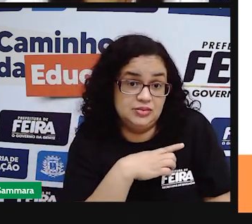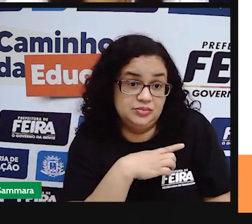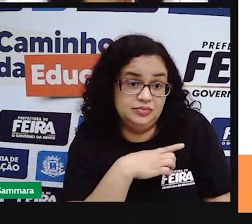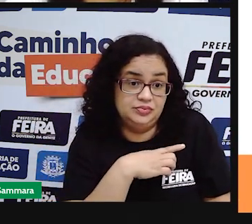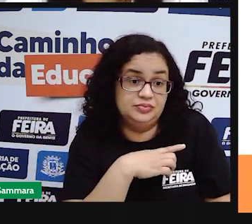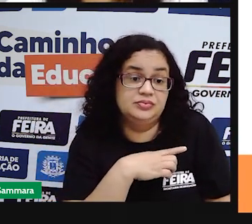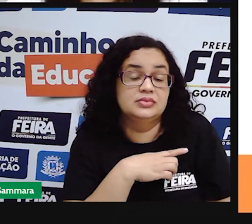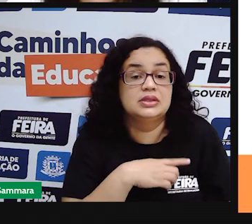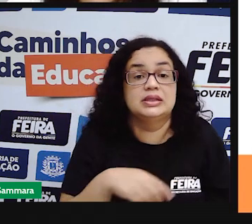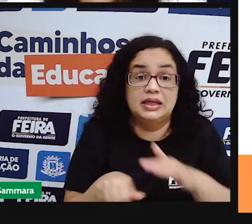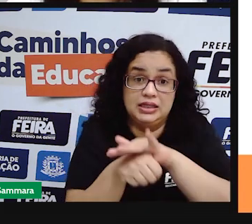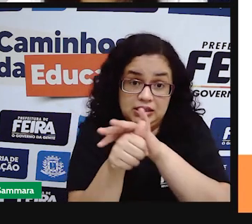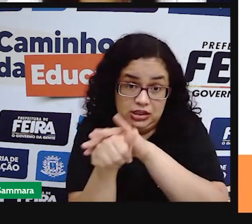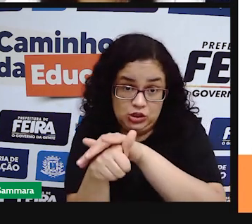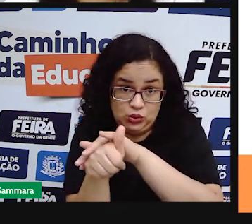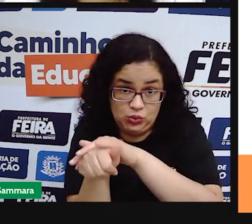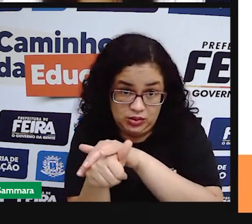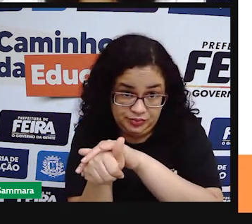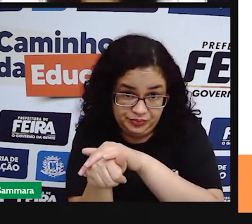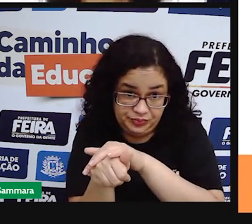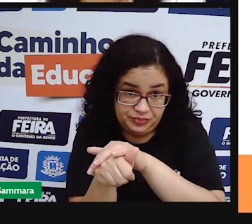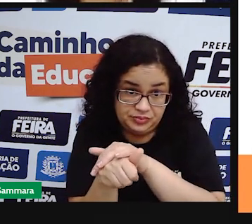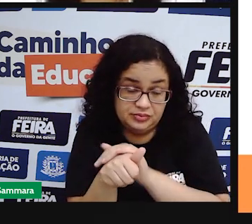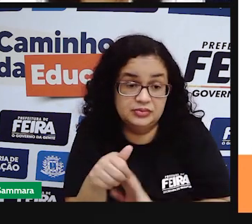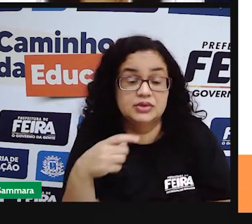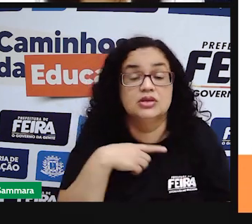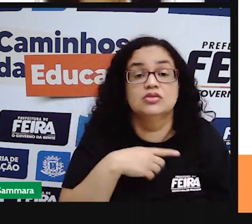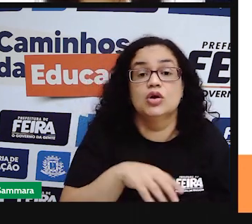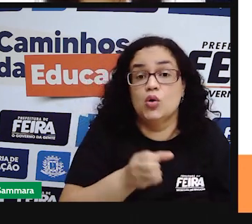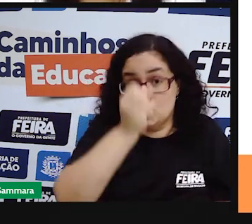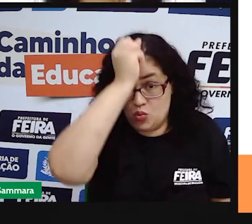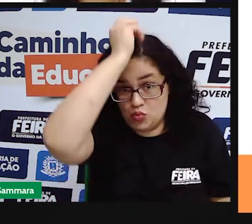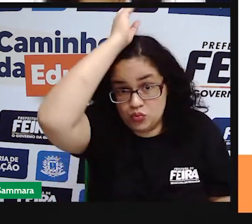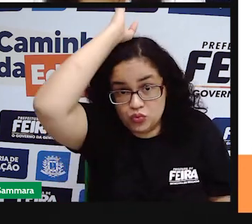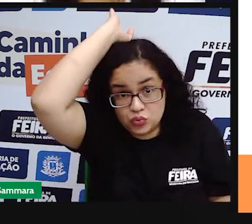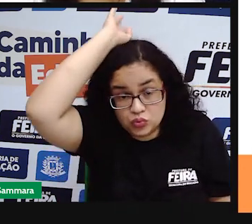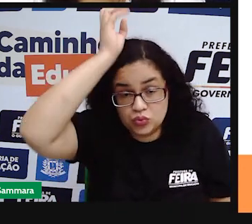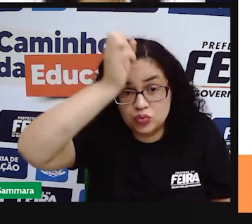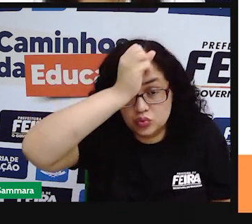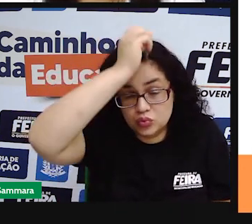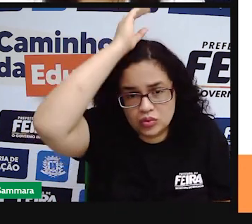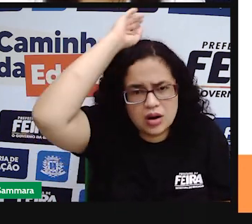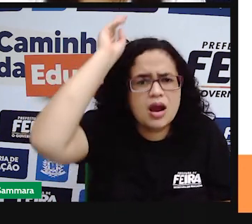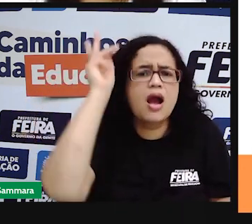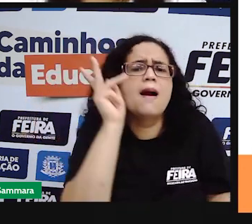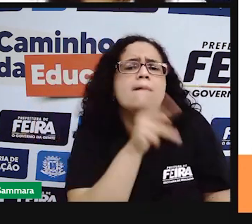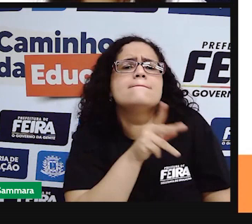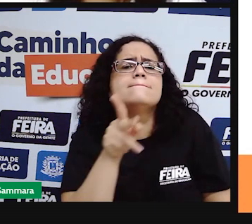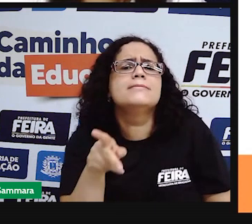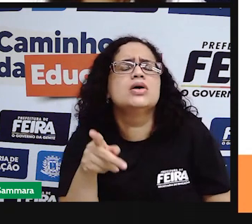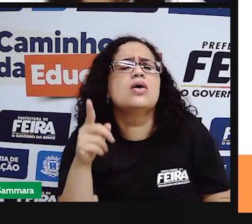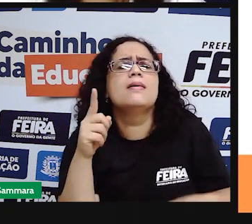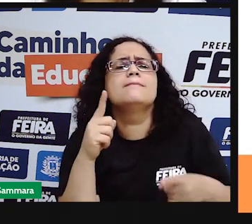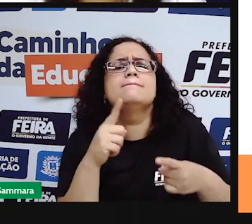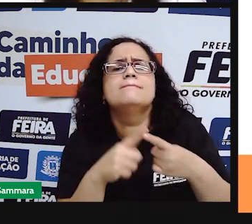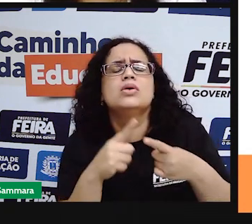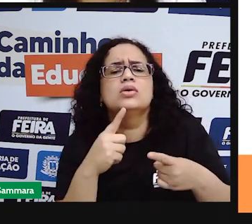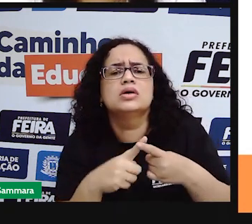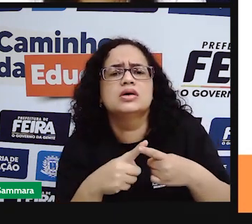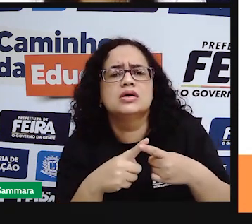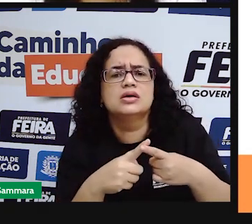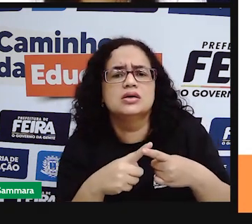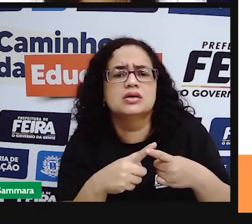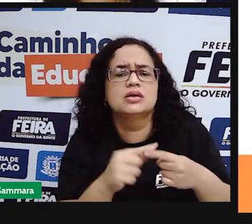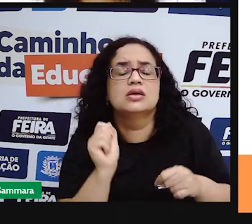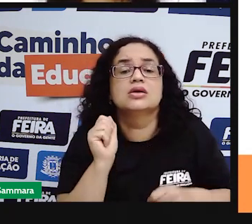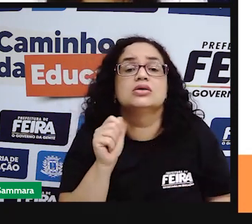a tartaruga e aparece ali um golfinho. Ah, Pro, por que precisa aparecer, não é? Alguns